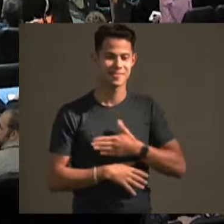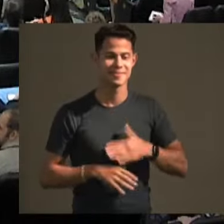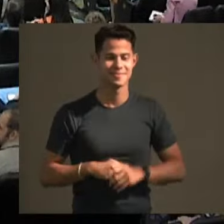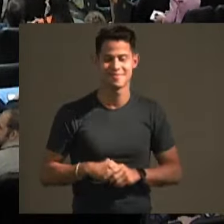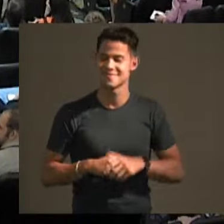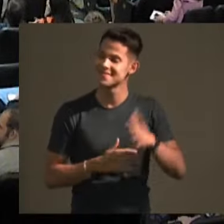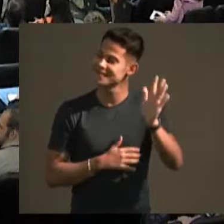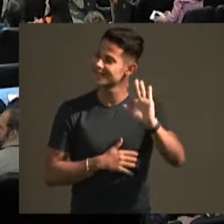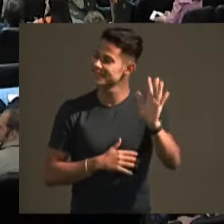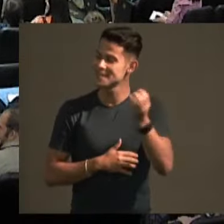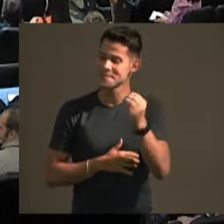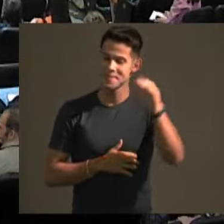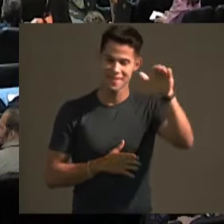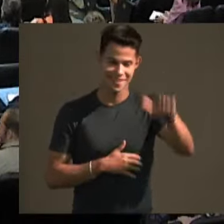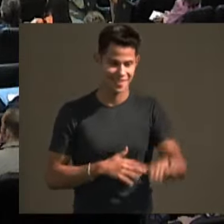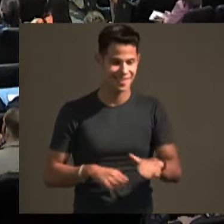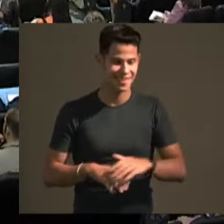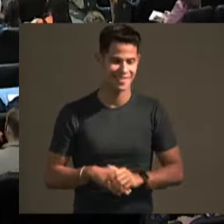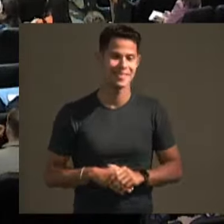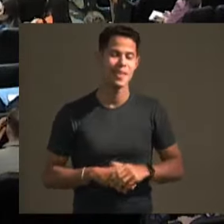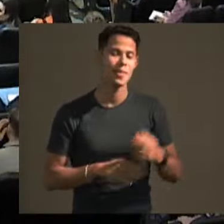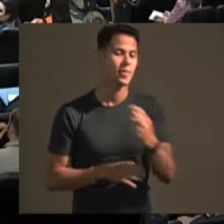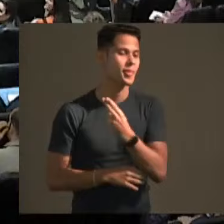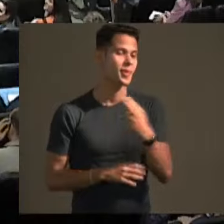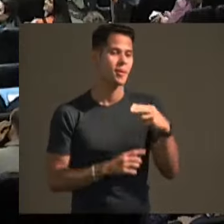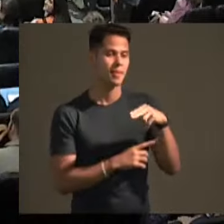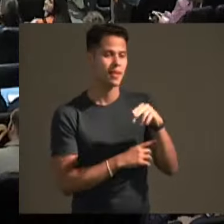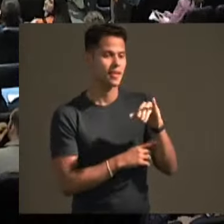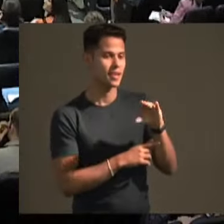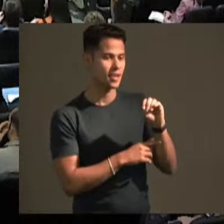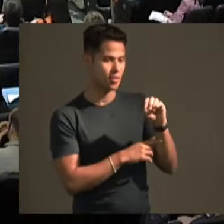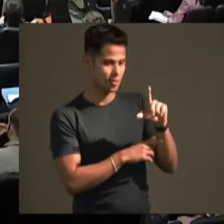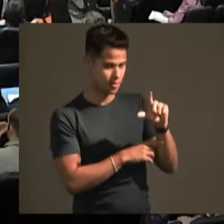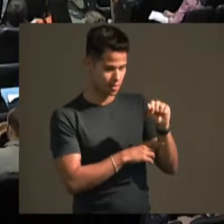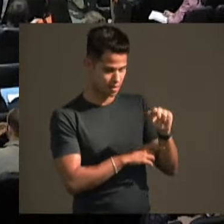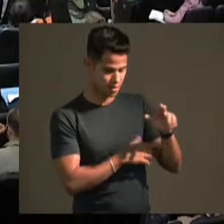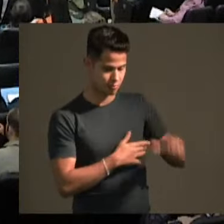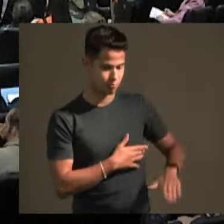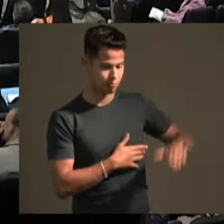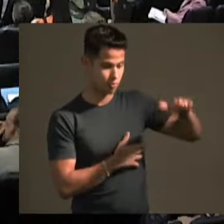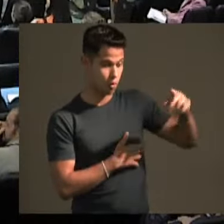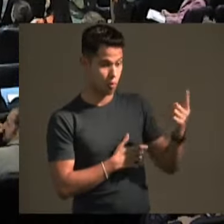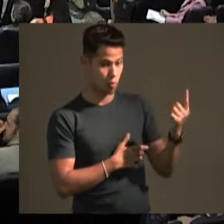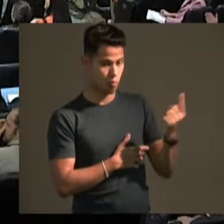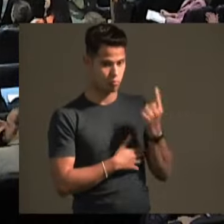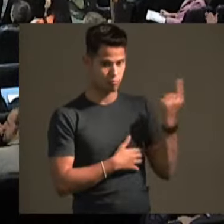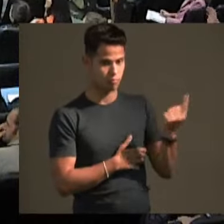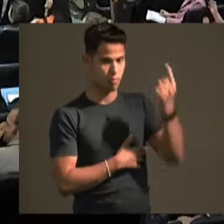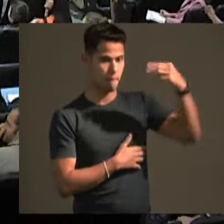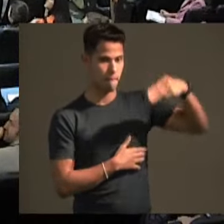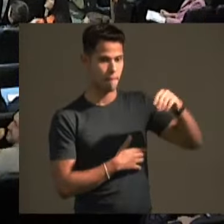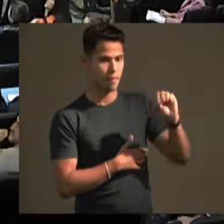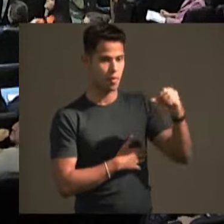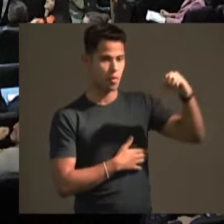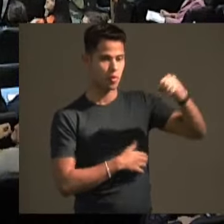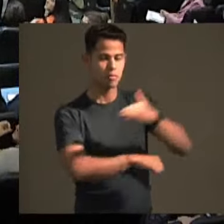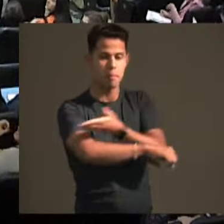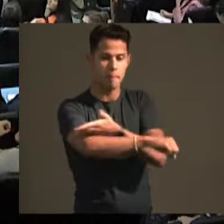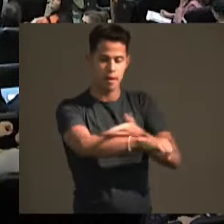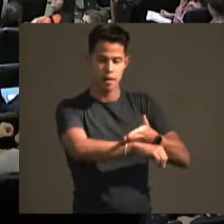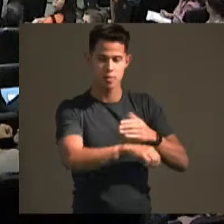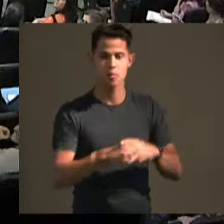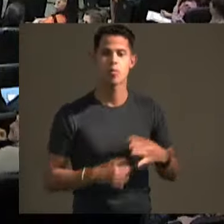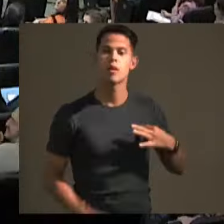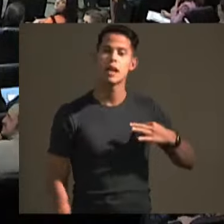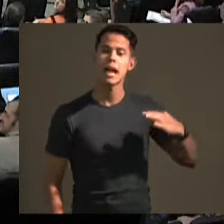Boa tarde. Eu sou o Nicolau, tenho 1,89m, olhos de duas cores, cor branca,